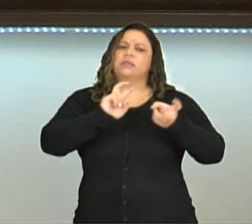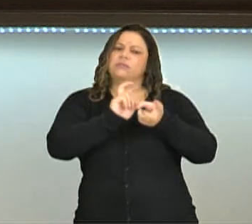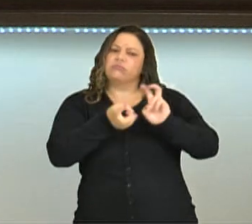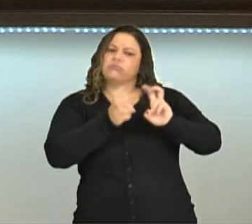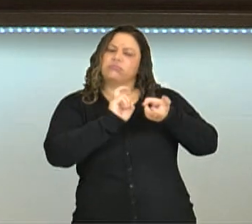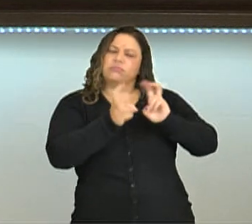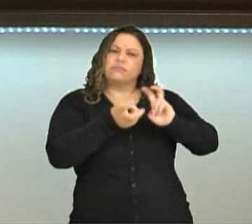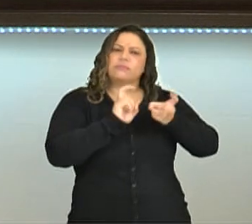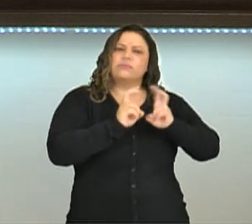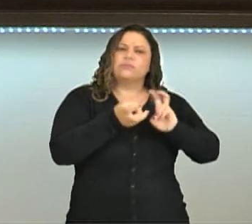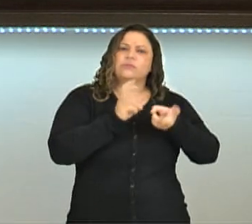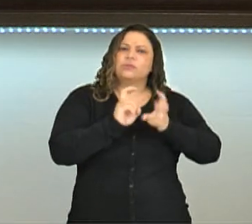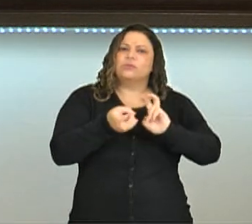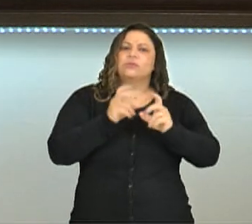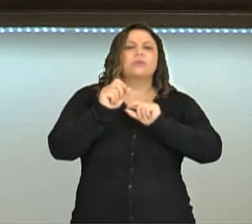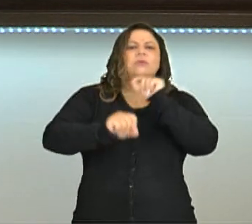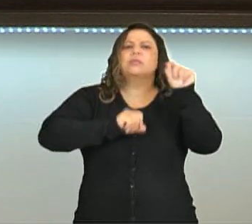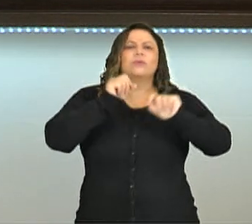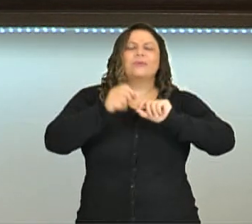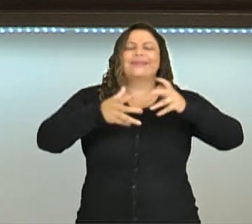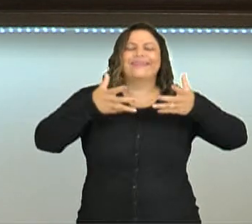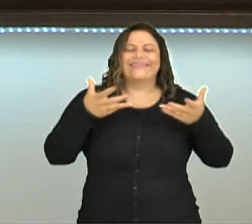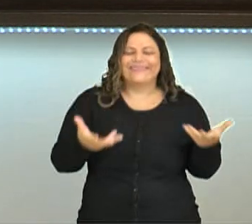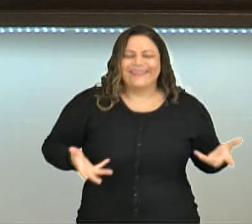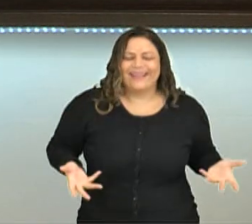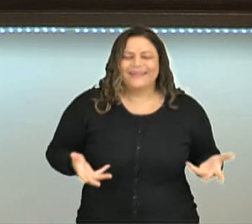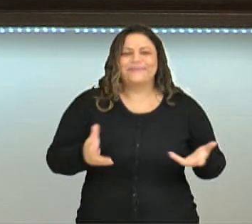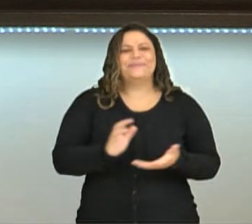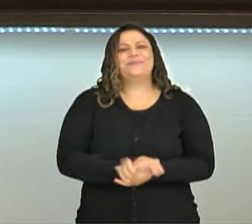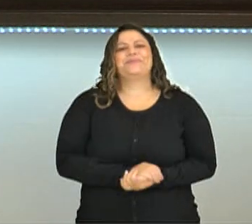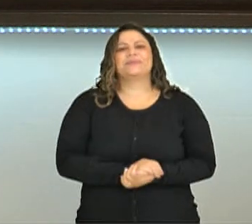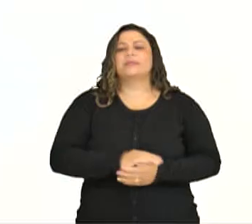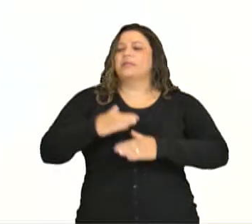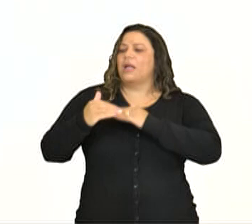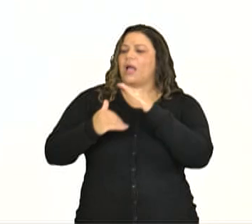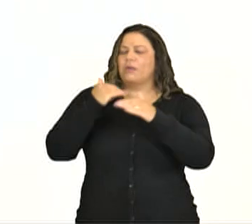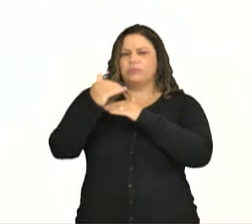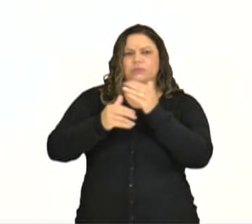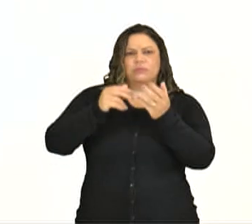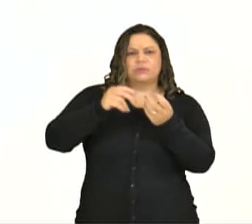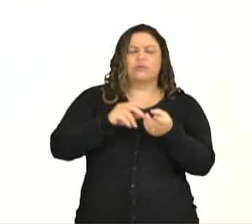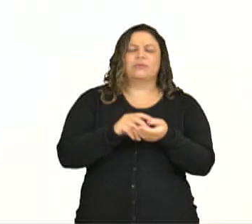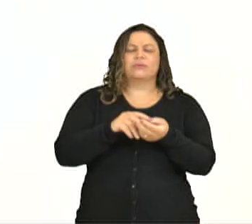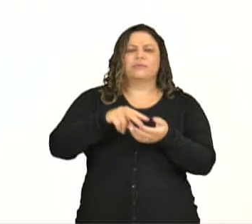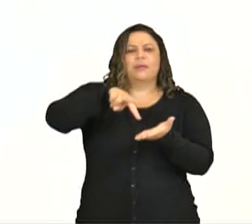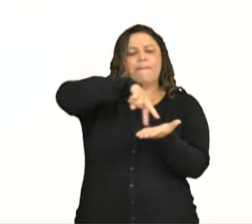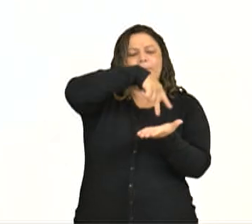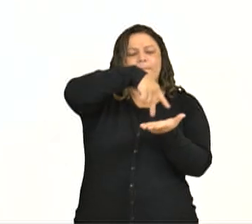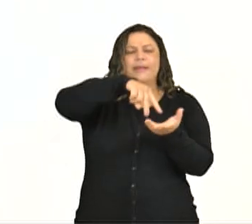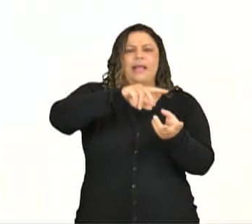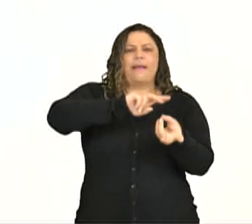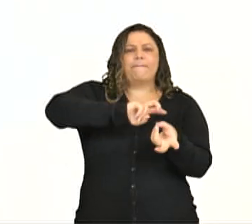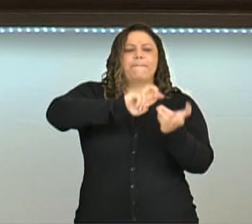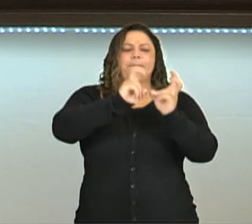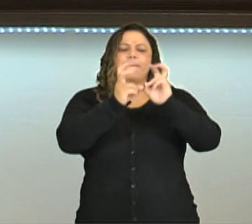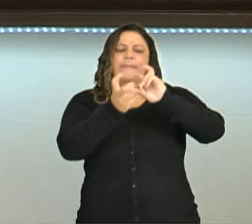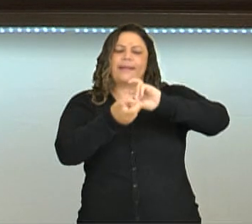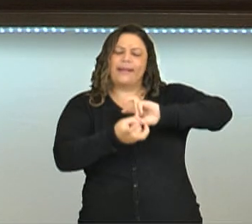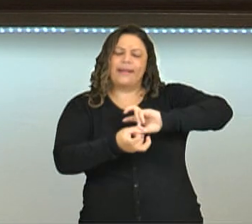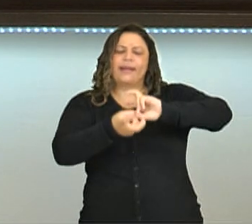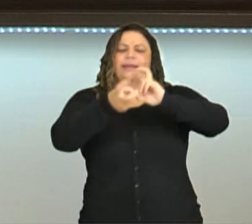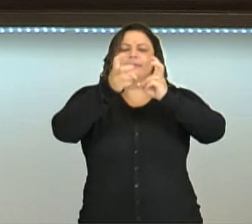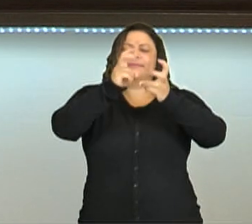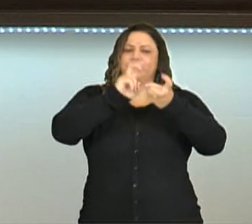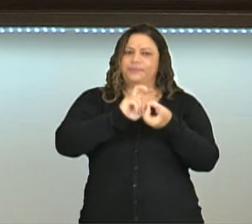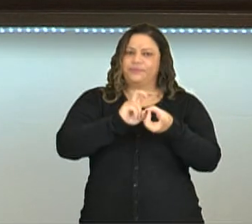isso. Então, o que é jogar capoeira? É um processo coreográfico de duas pessoas. Parece uma coreografia que eles estão